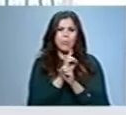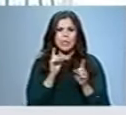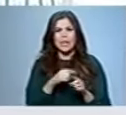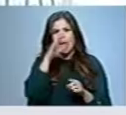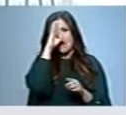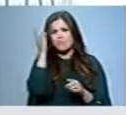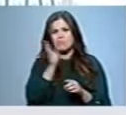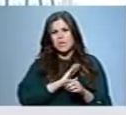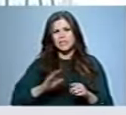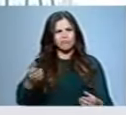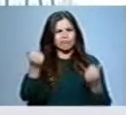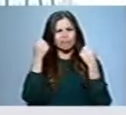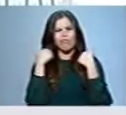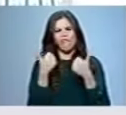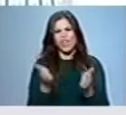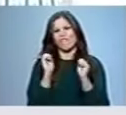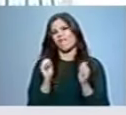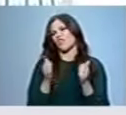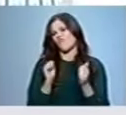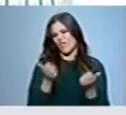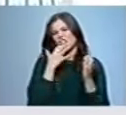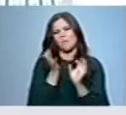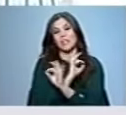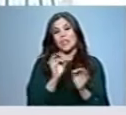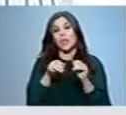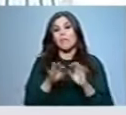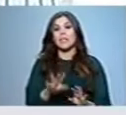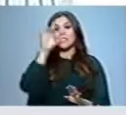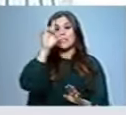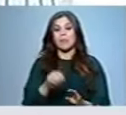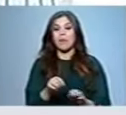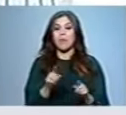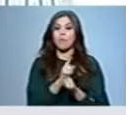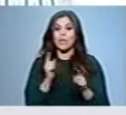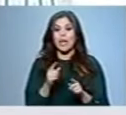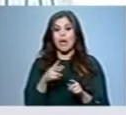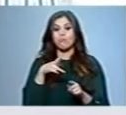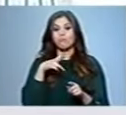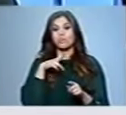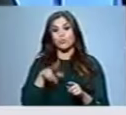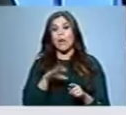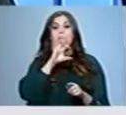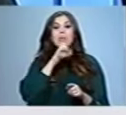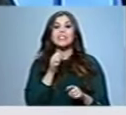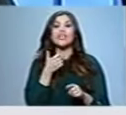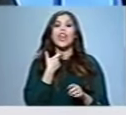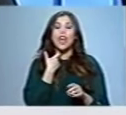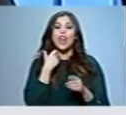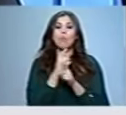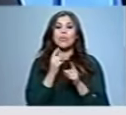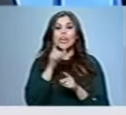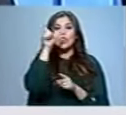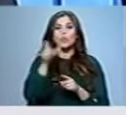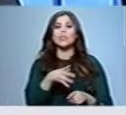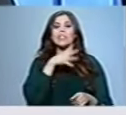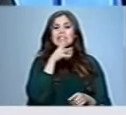é. Altamente! Portugal! E para o tamanho que temos, tu disseste